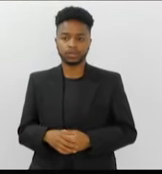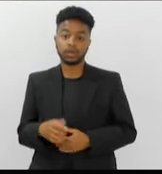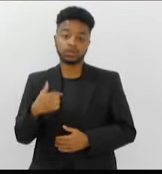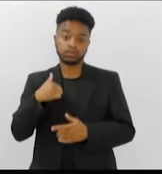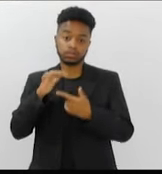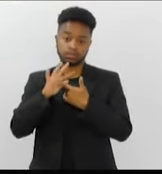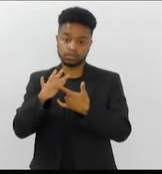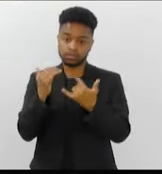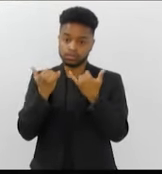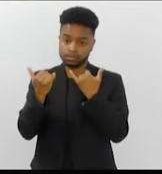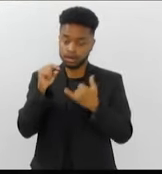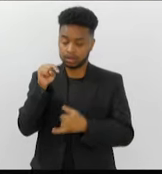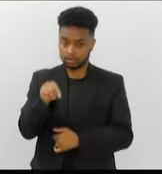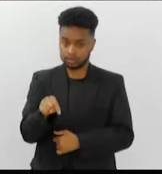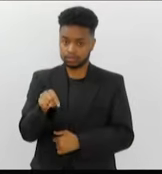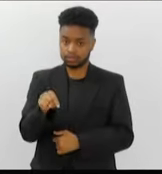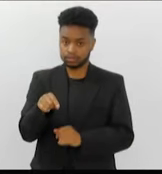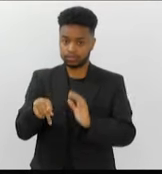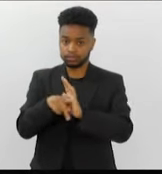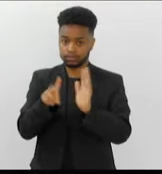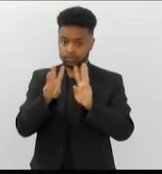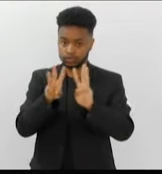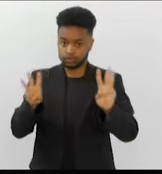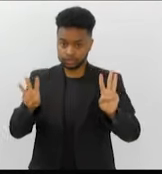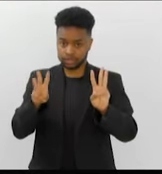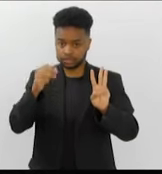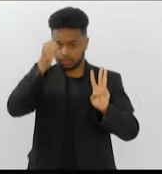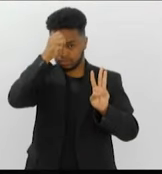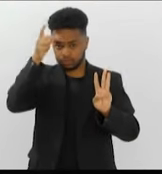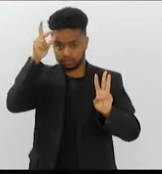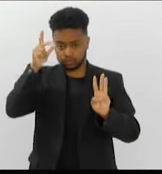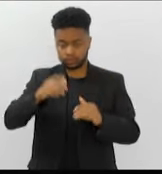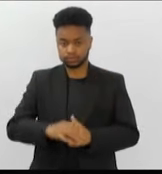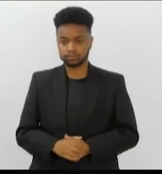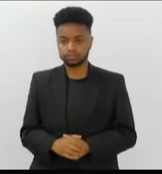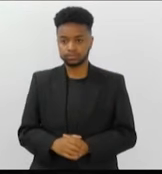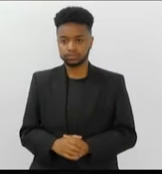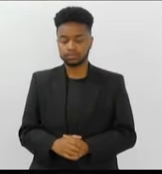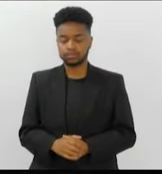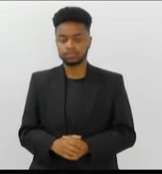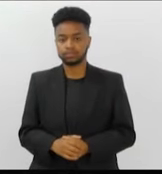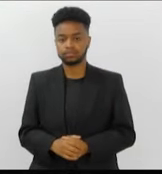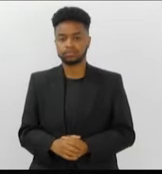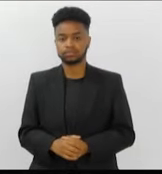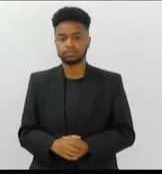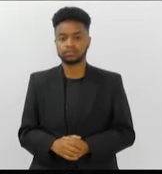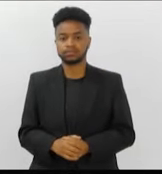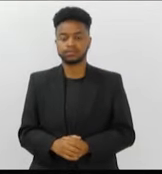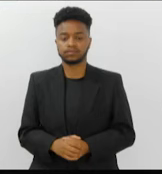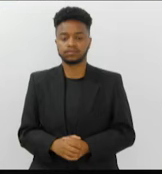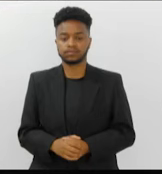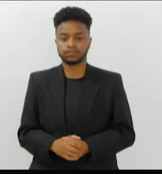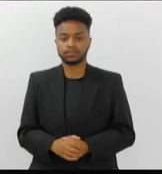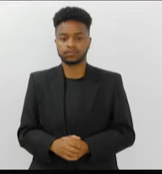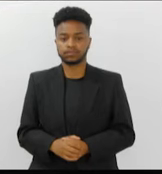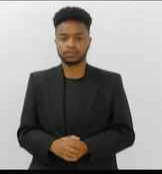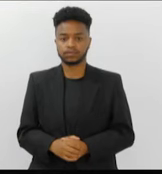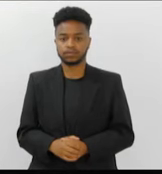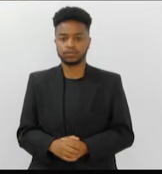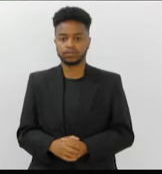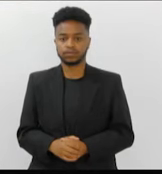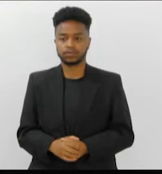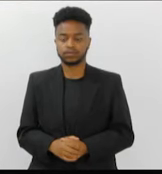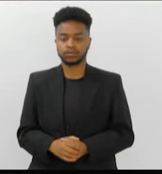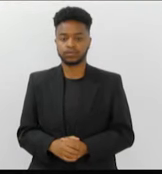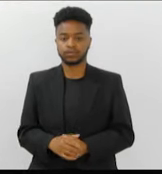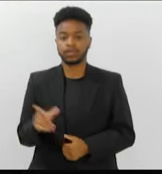dar aqui do site oficial da prefeitura, eles simplesmente passaram a